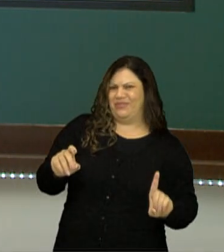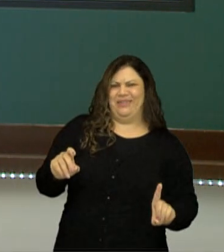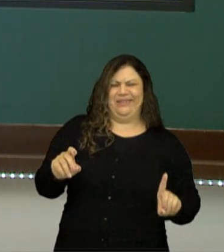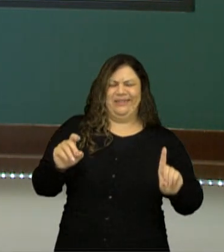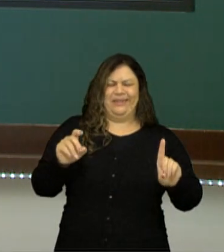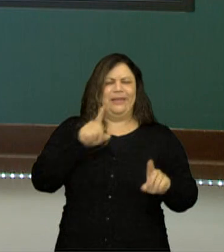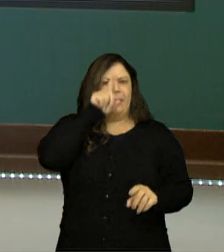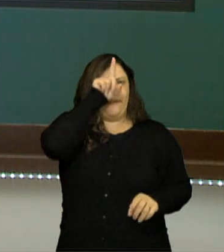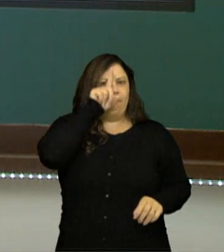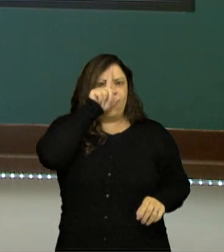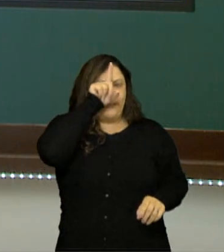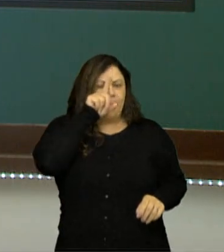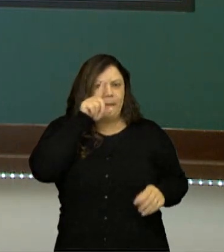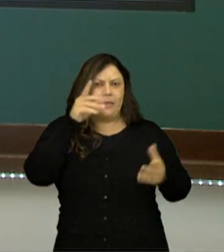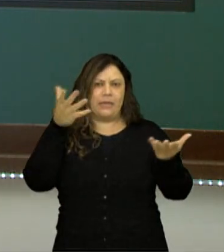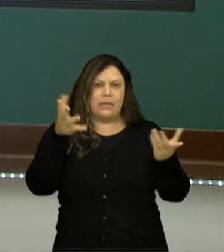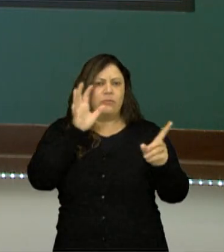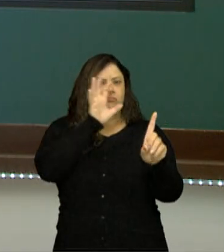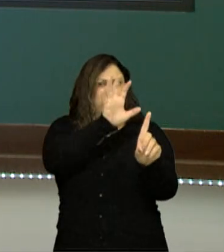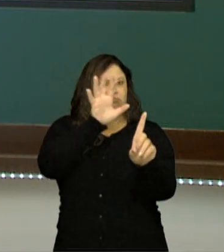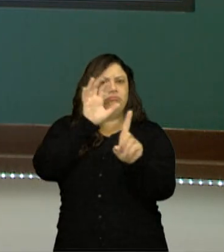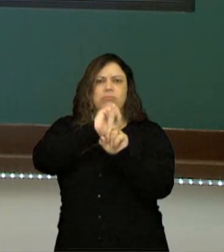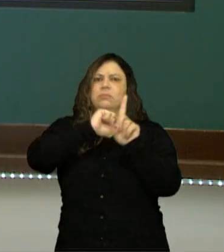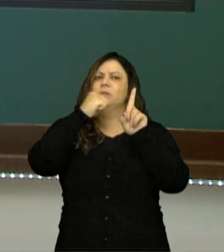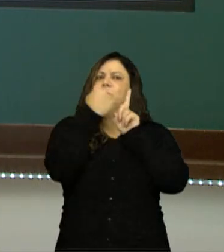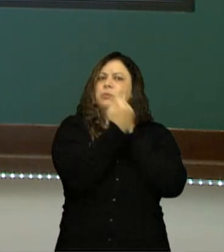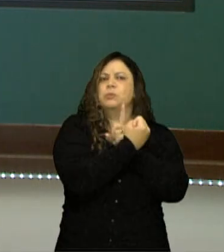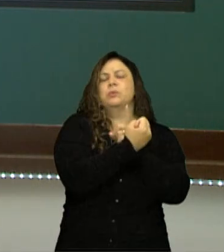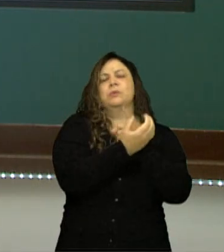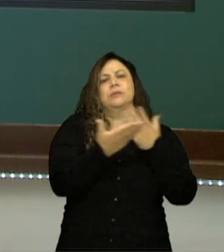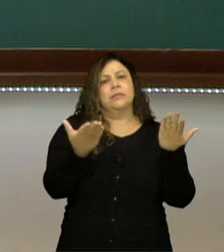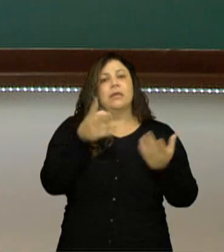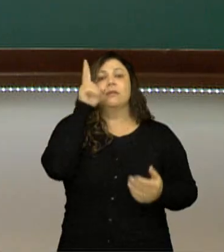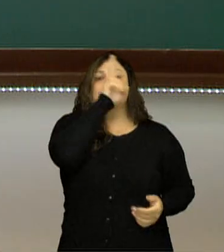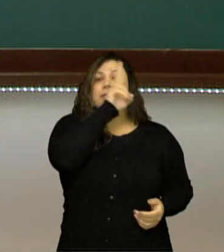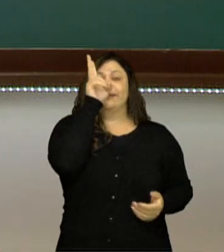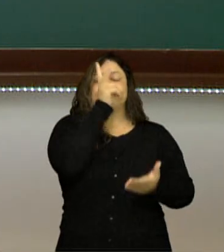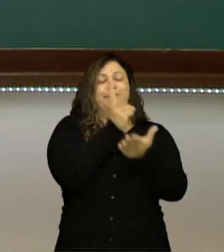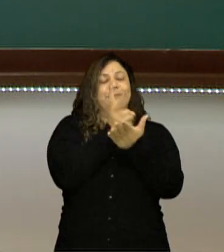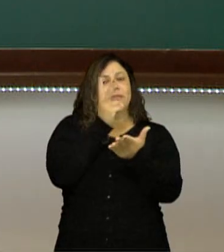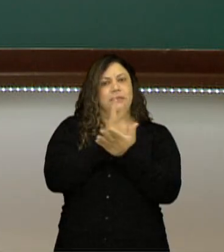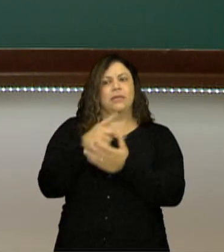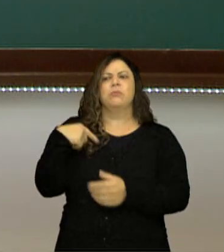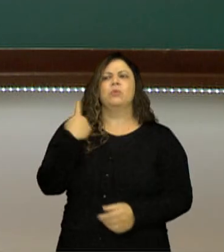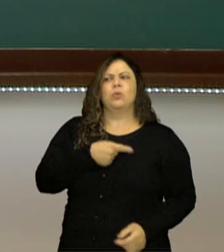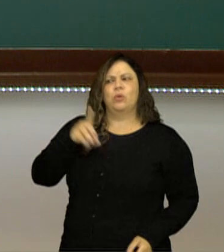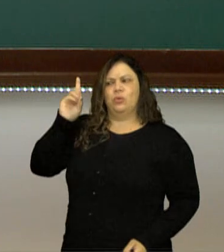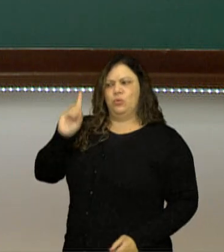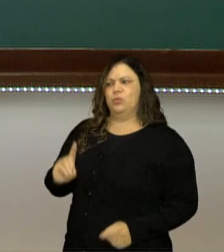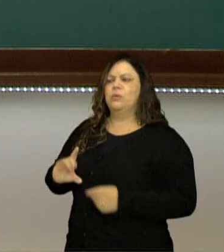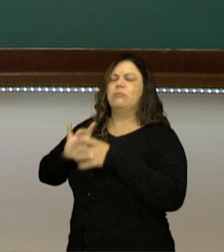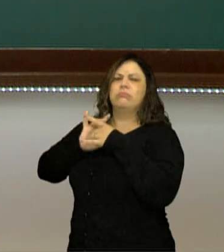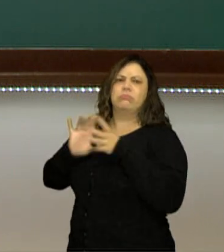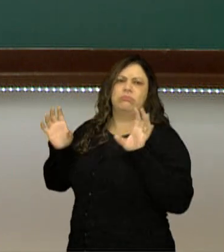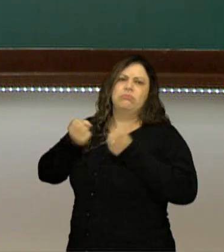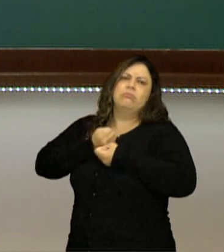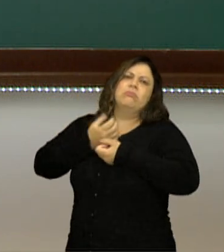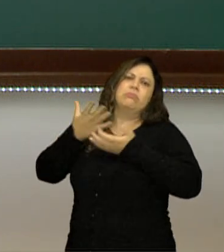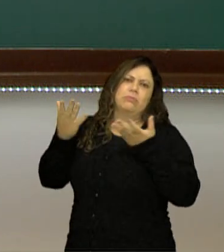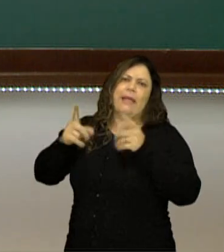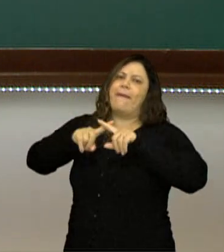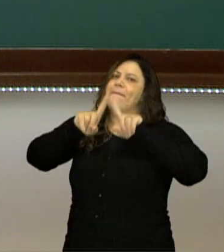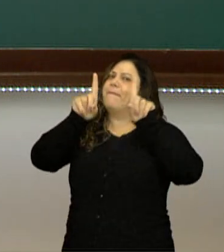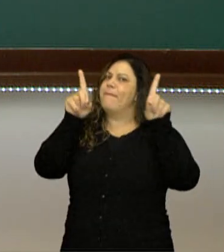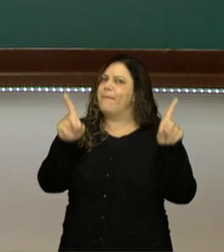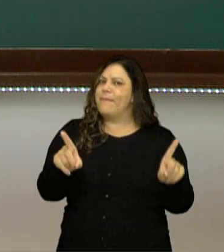claro e presente para a sociedade. Então, lembre sempre, nós temos direito de liberdade de expressão. Porém,